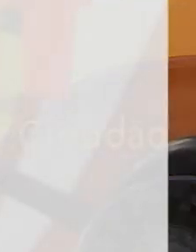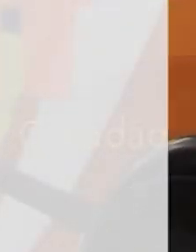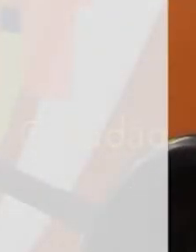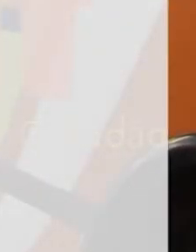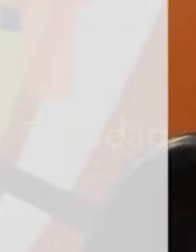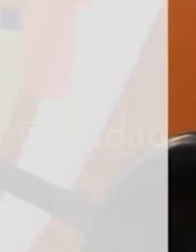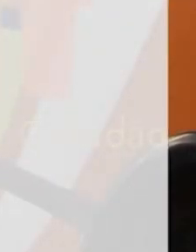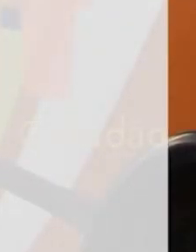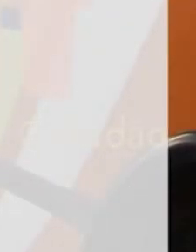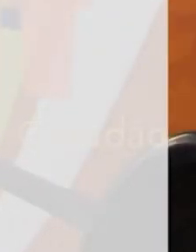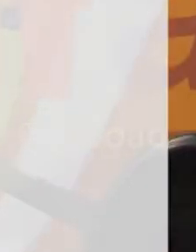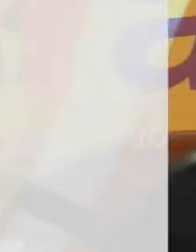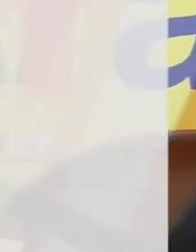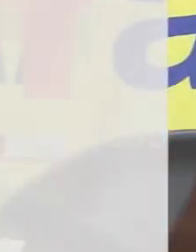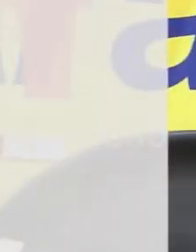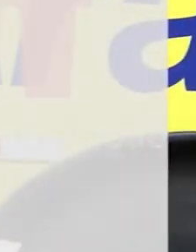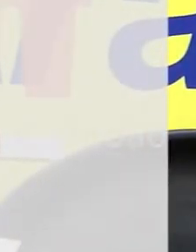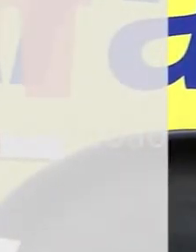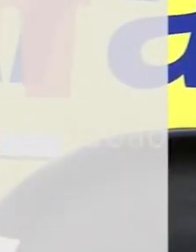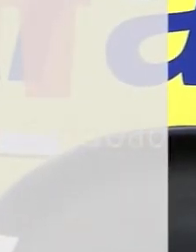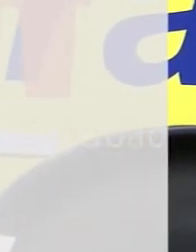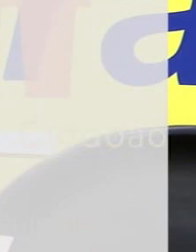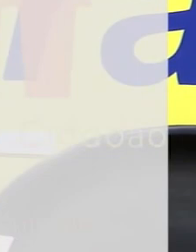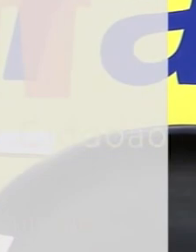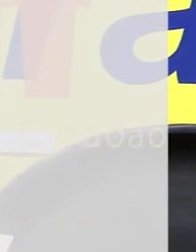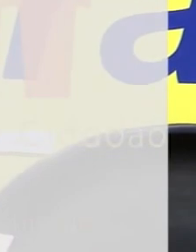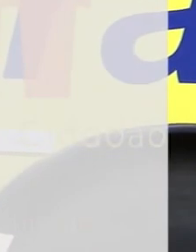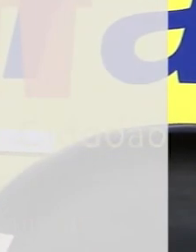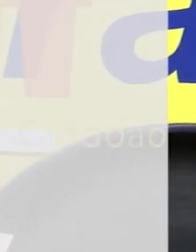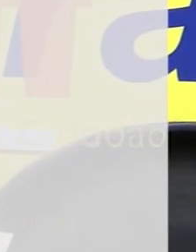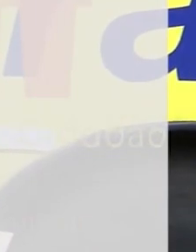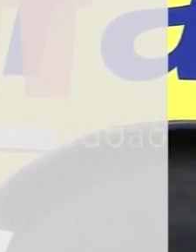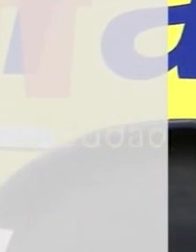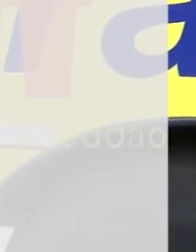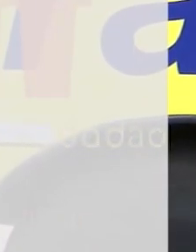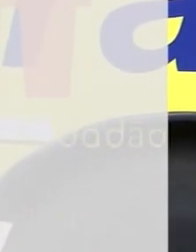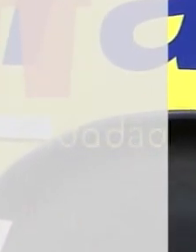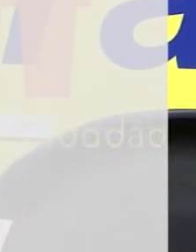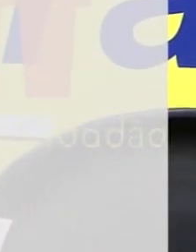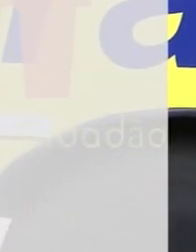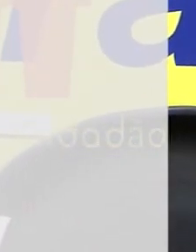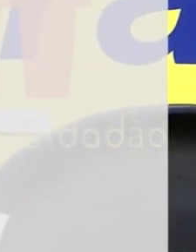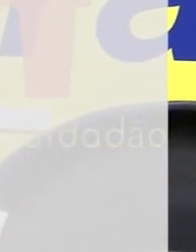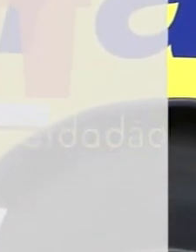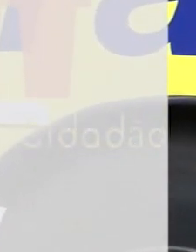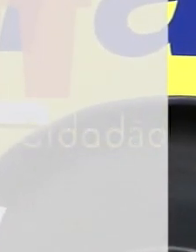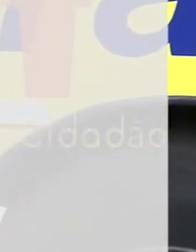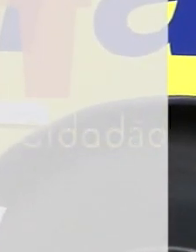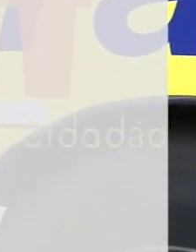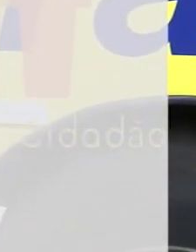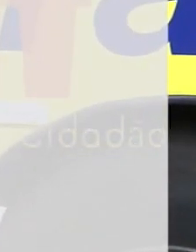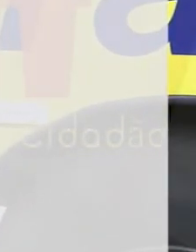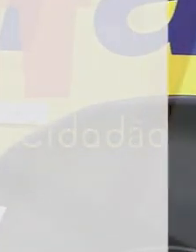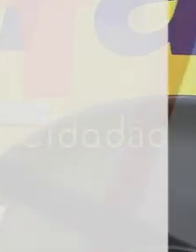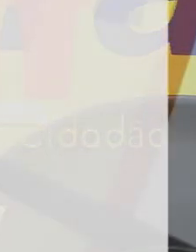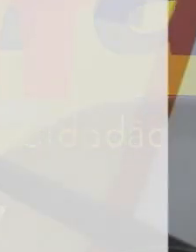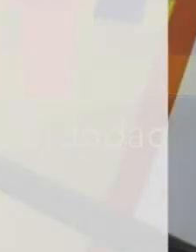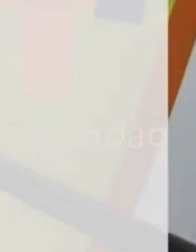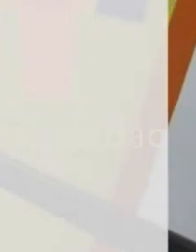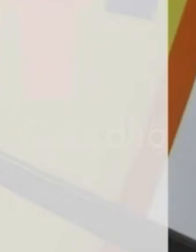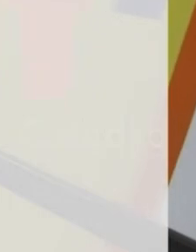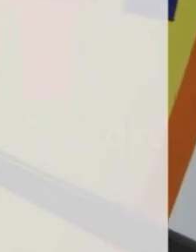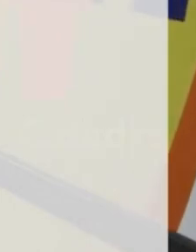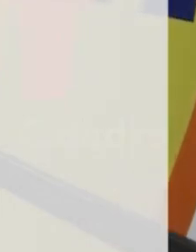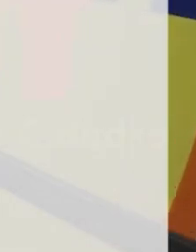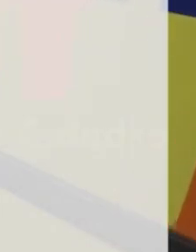não saiam da rota original. O cidadão informado conhece seus direitos. Quer saber mais? Acesse o